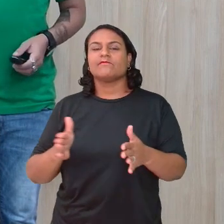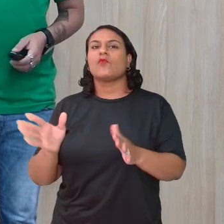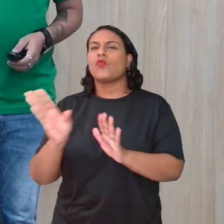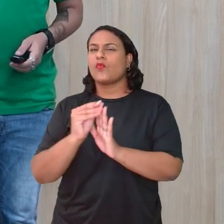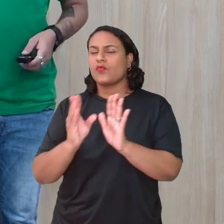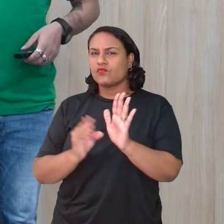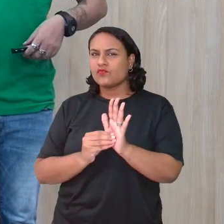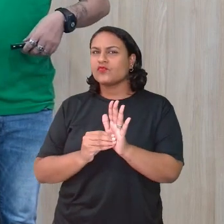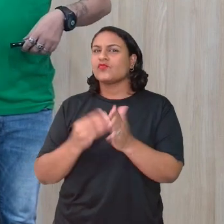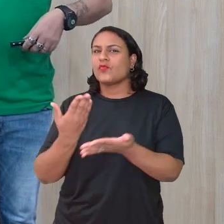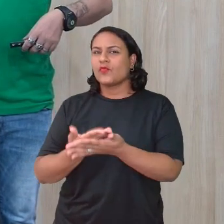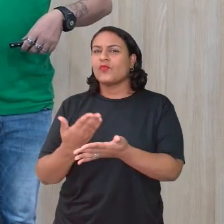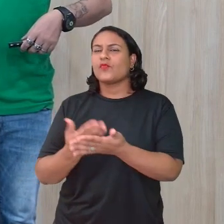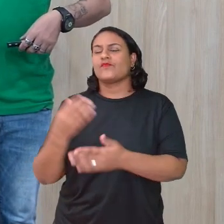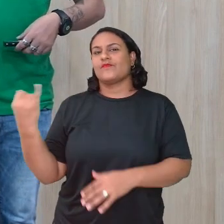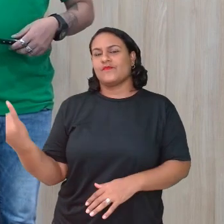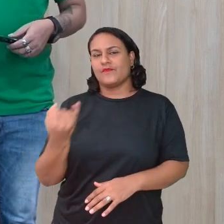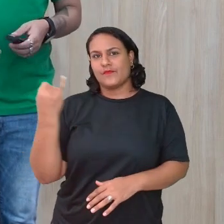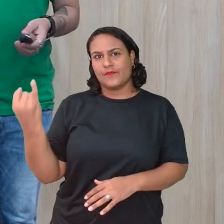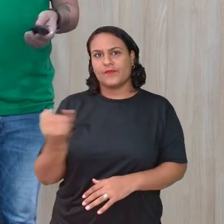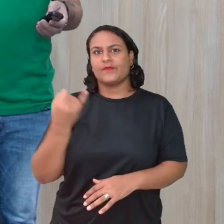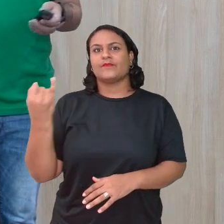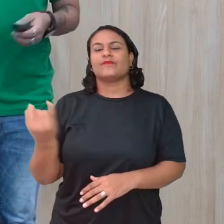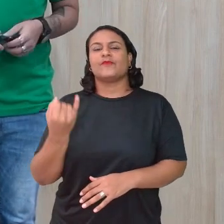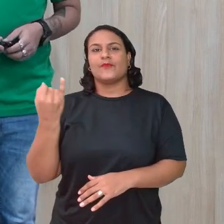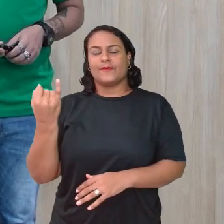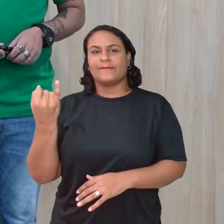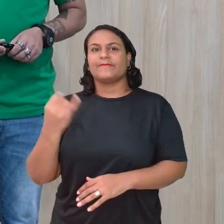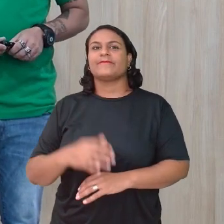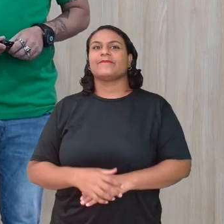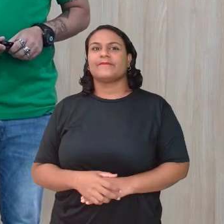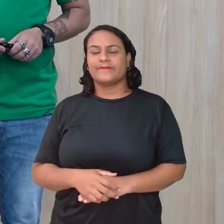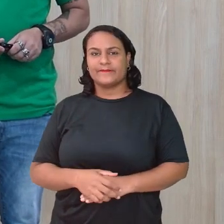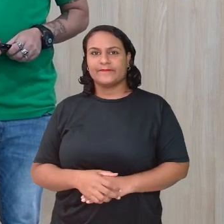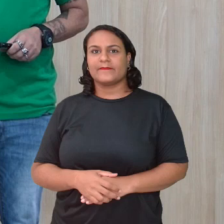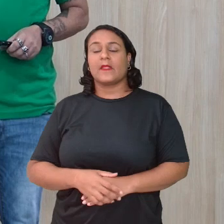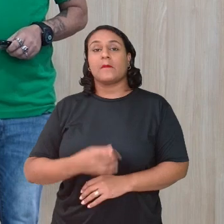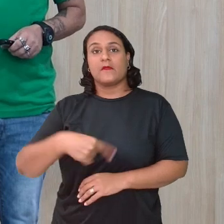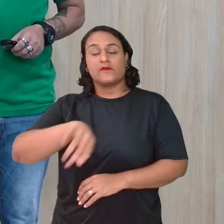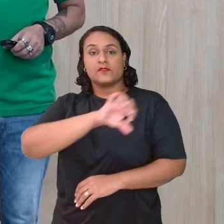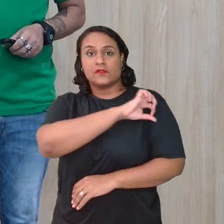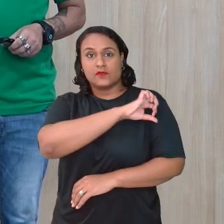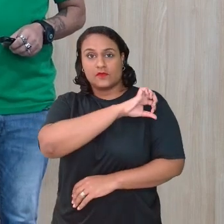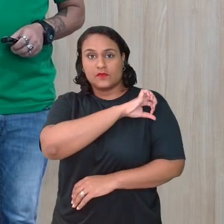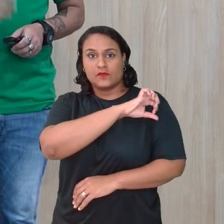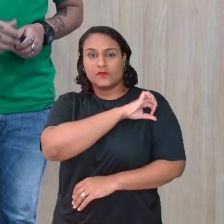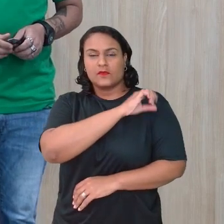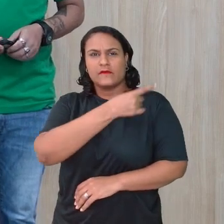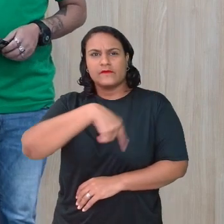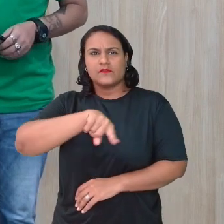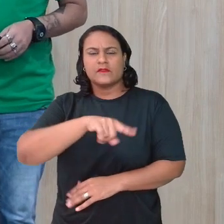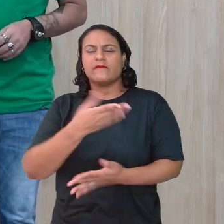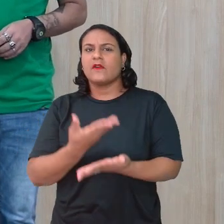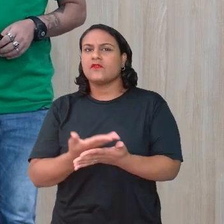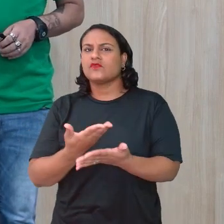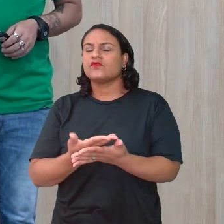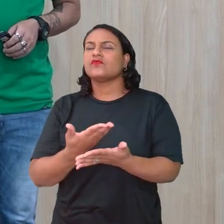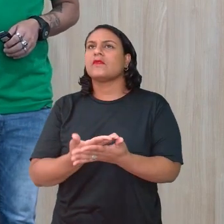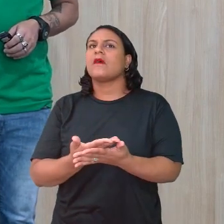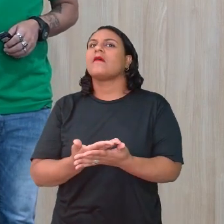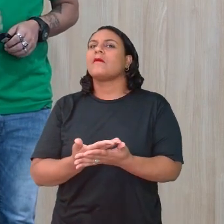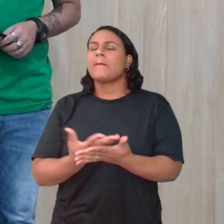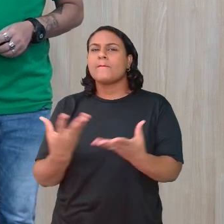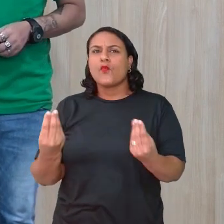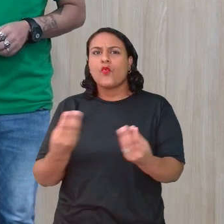bem importante para essa reta final agora aí dos anos finais do nono ano. Você vai ver bastante isso, tanto